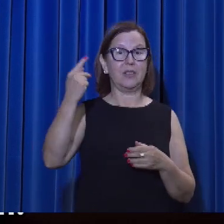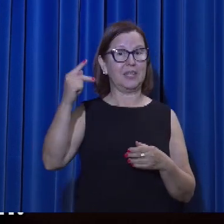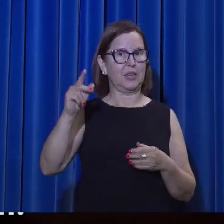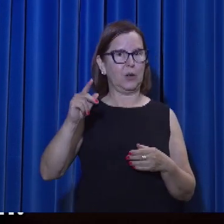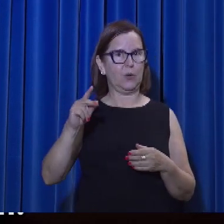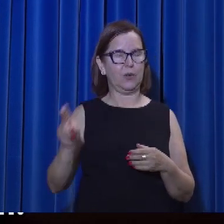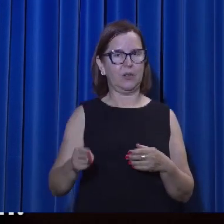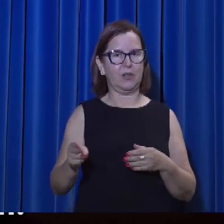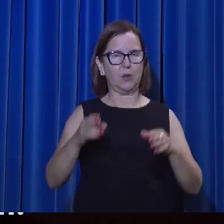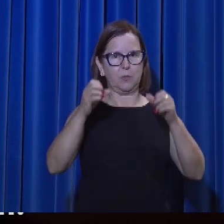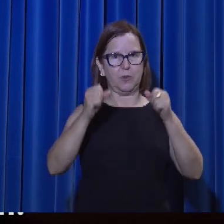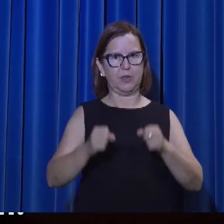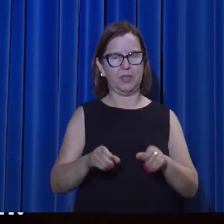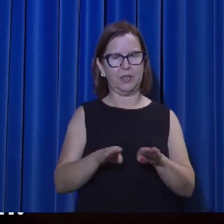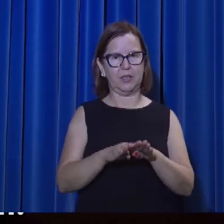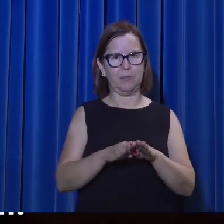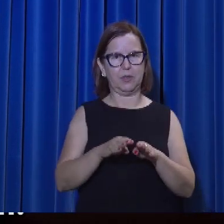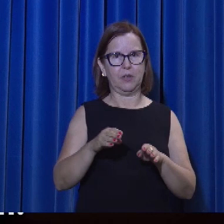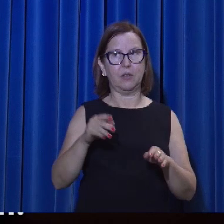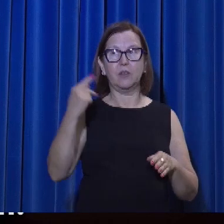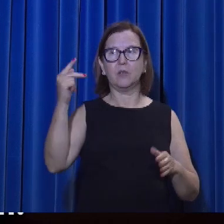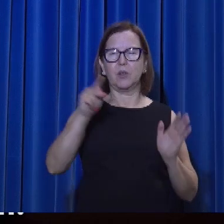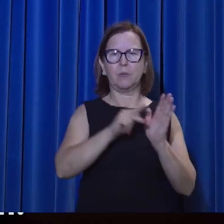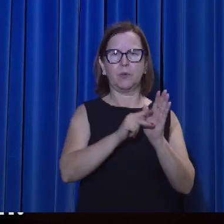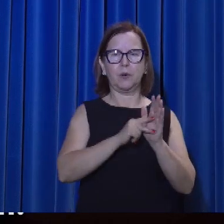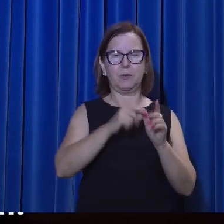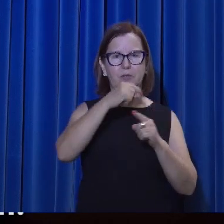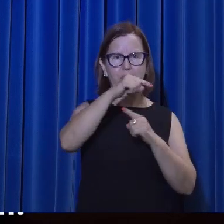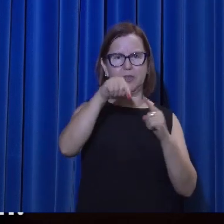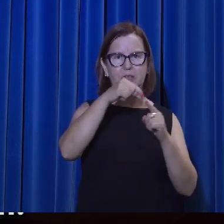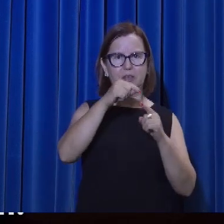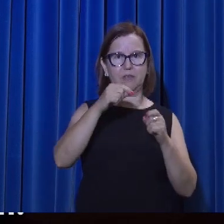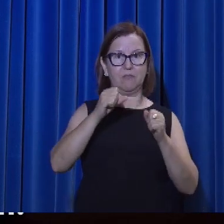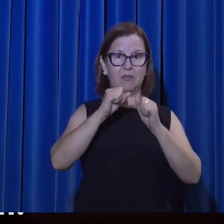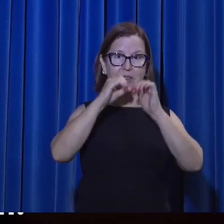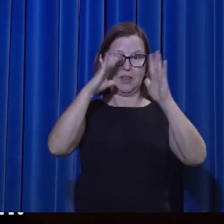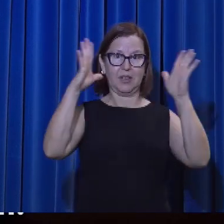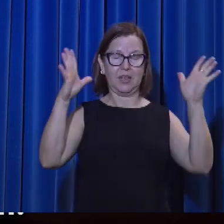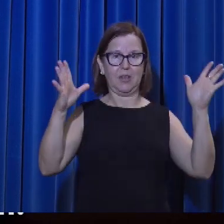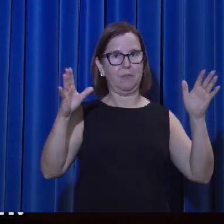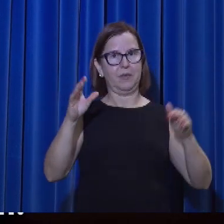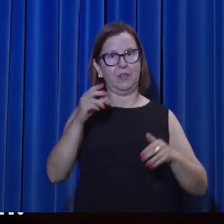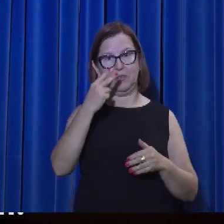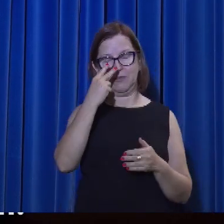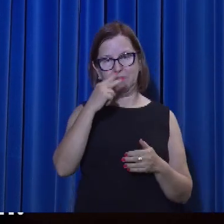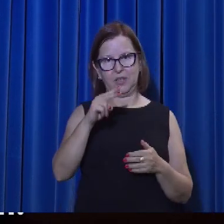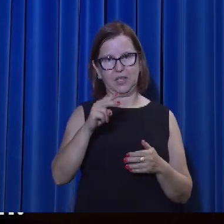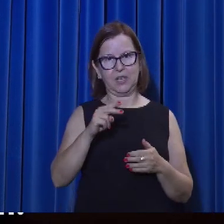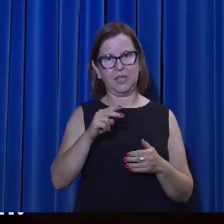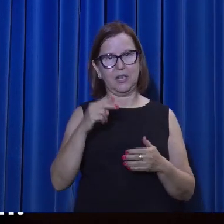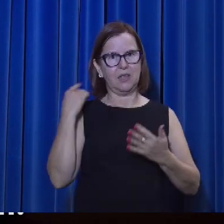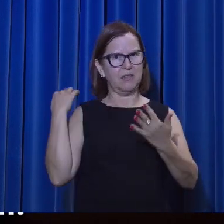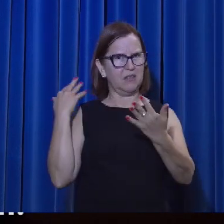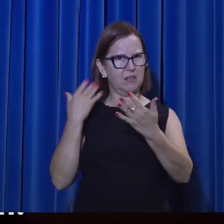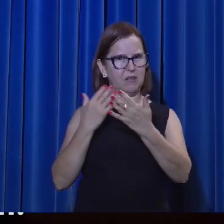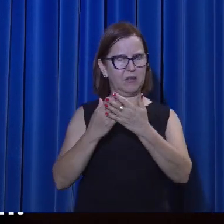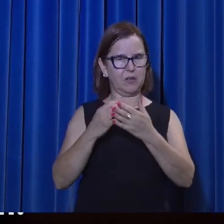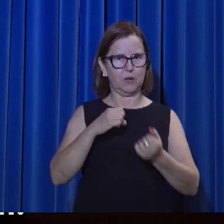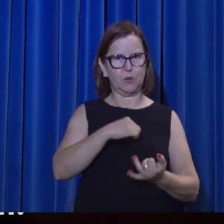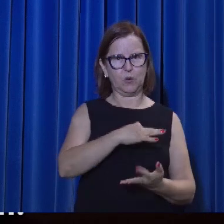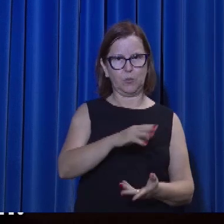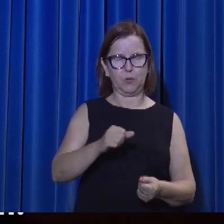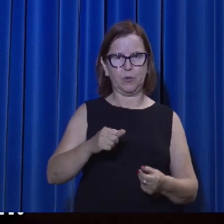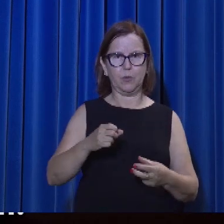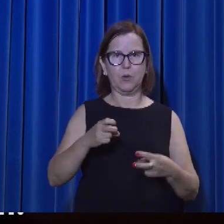como também a sua própria divindade, claramente se reconhecem desde o princípio do mundo, sendo percebidos